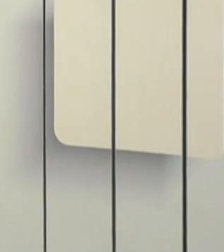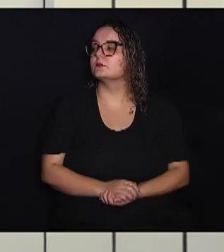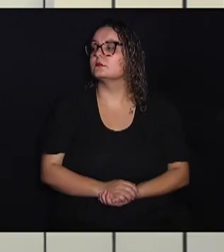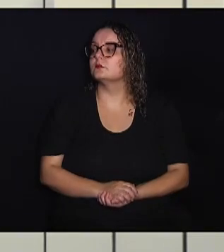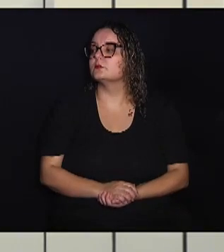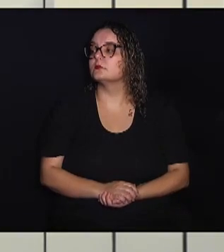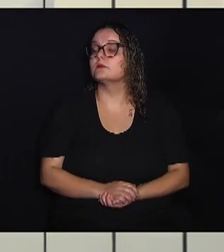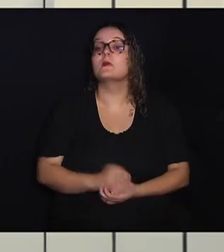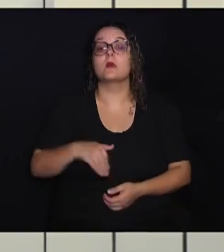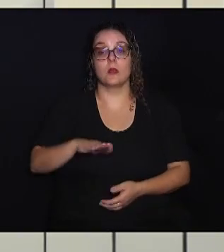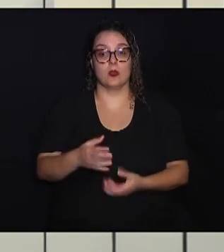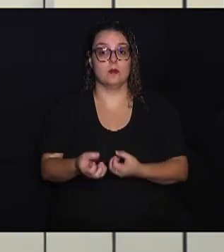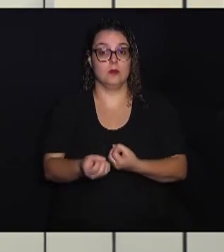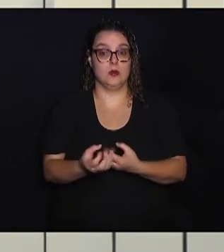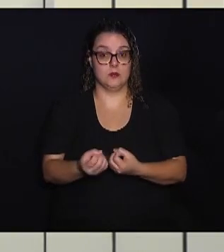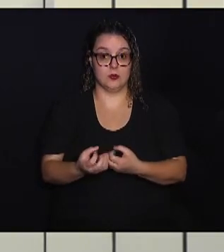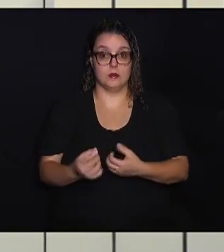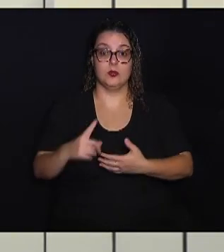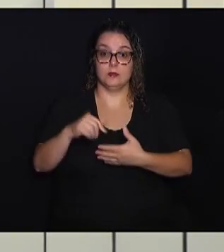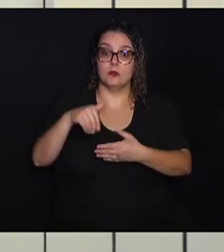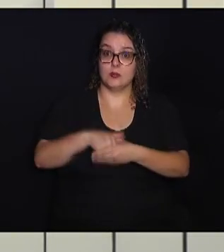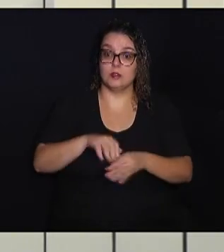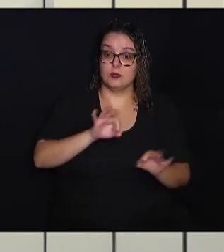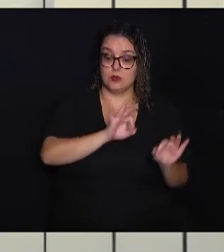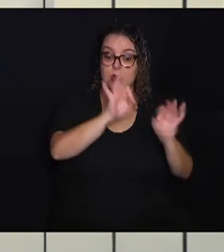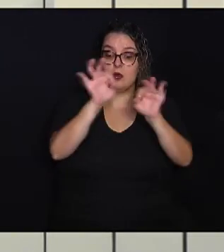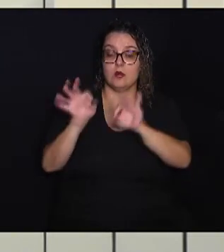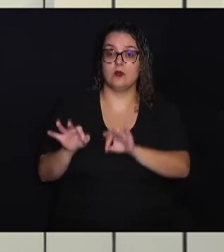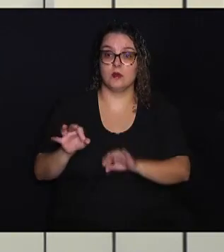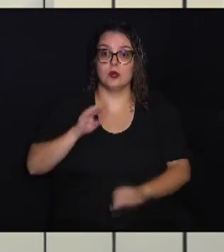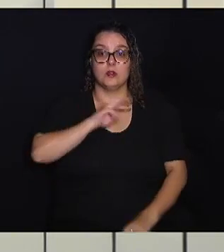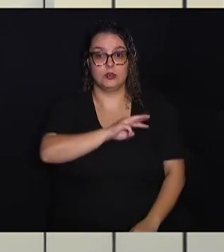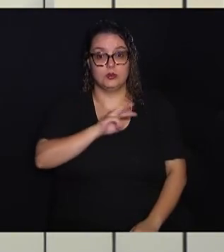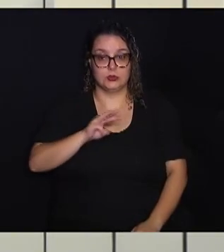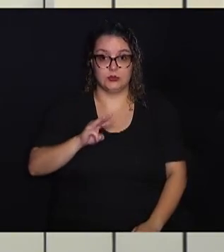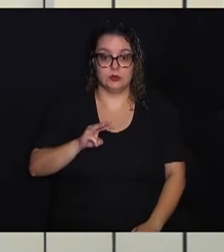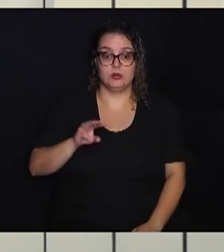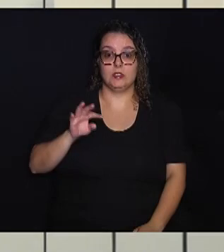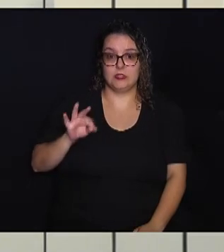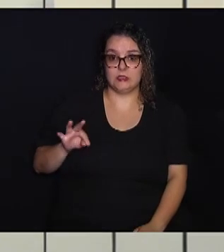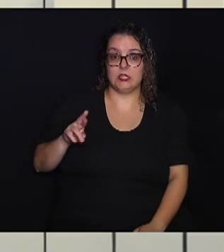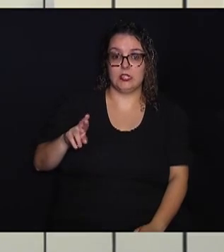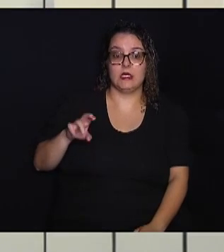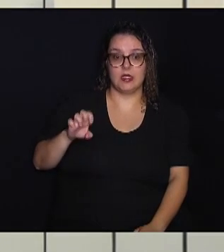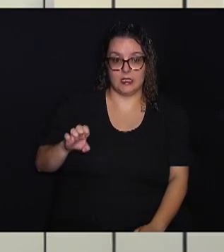E mais informações sobre as eleições você confere no site